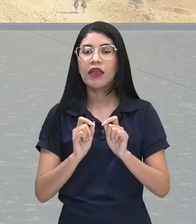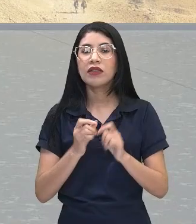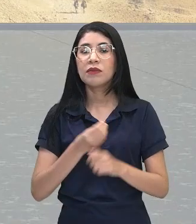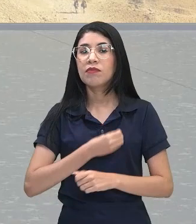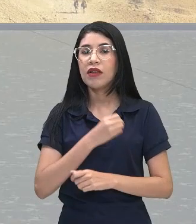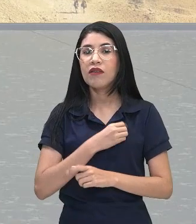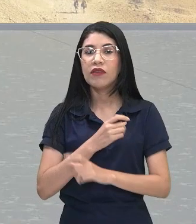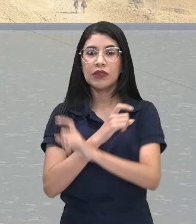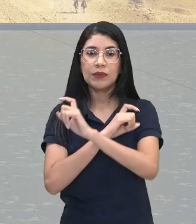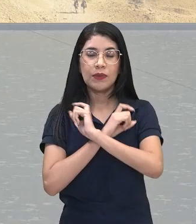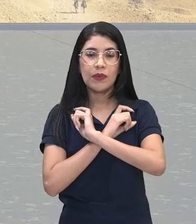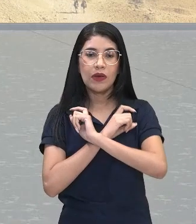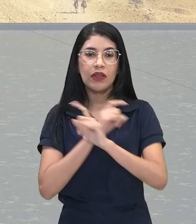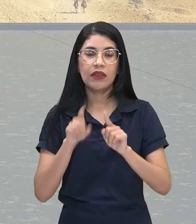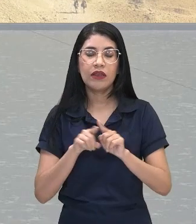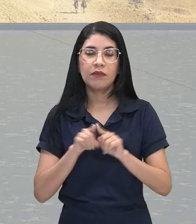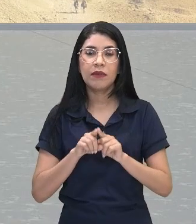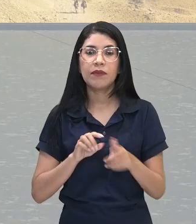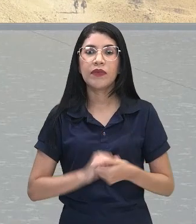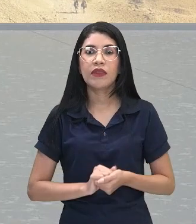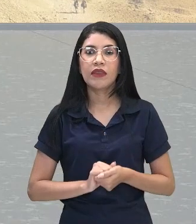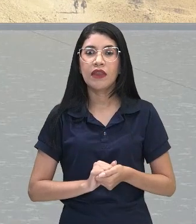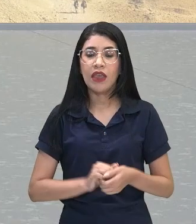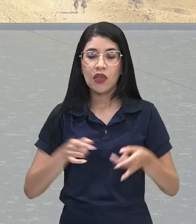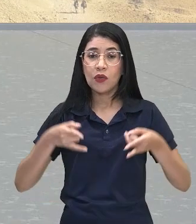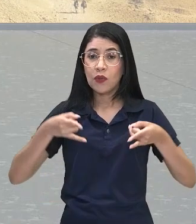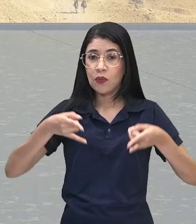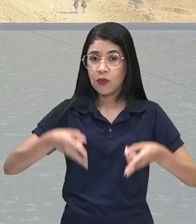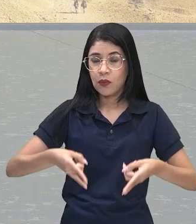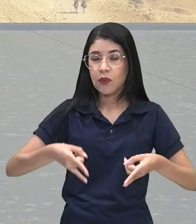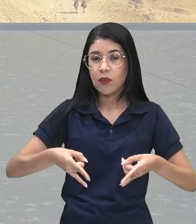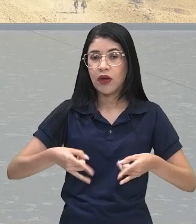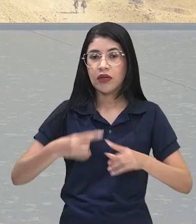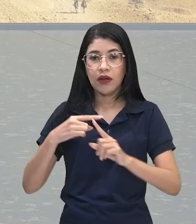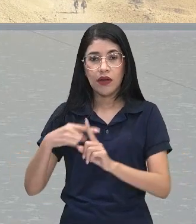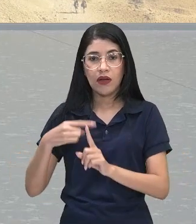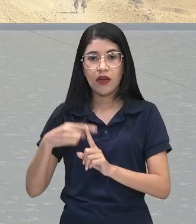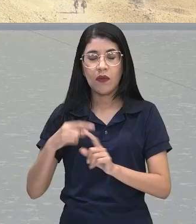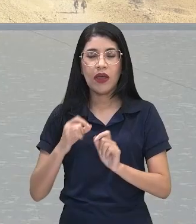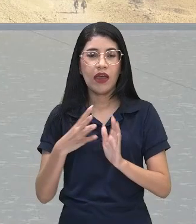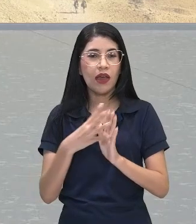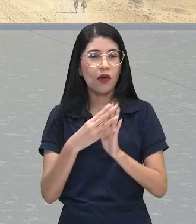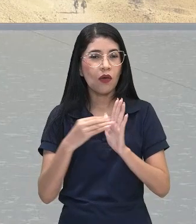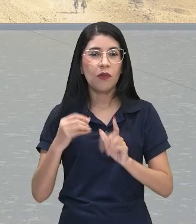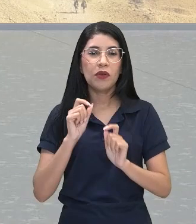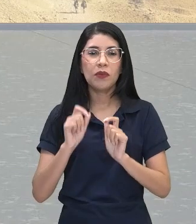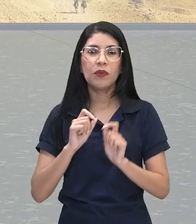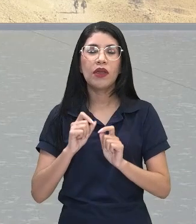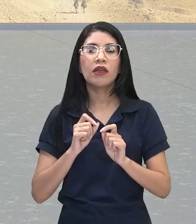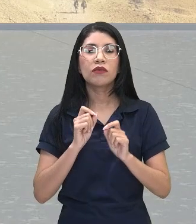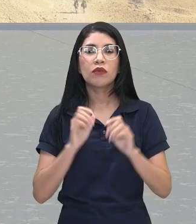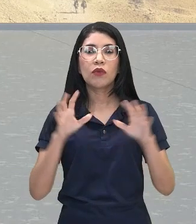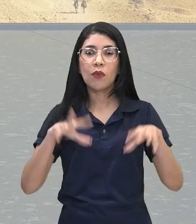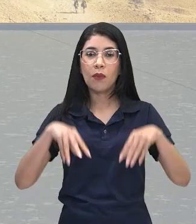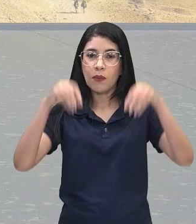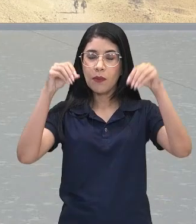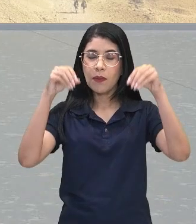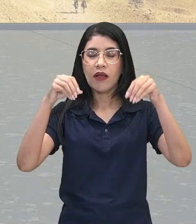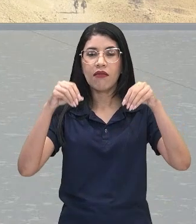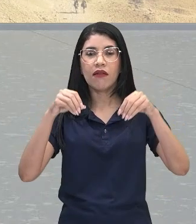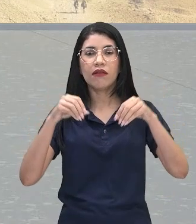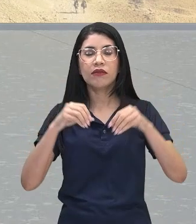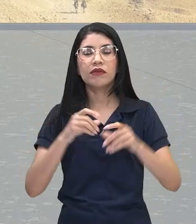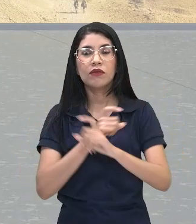as câmaras fúnebres são cópias da própria casa real. Então, todos os pertences do